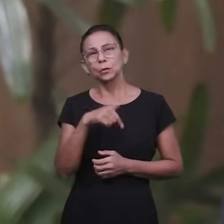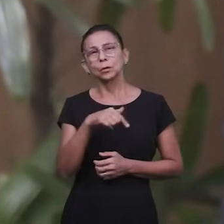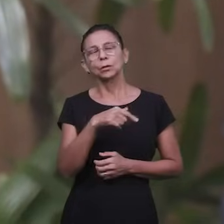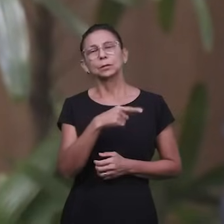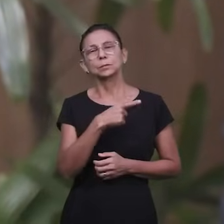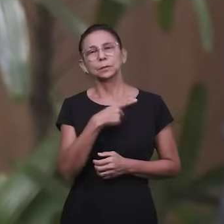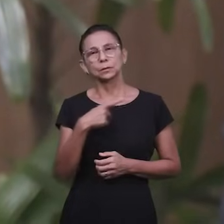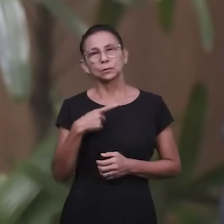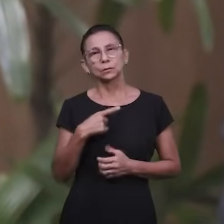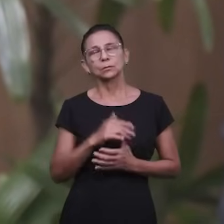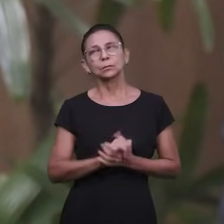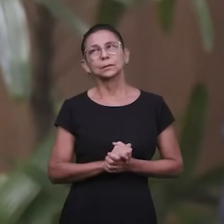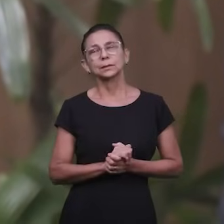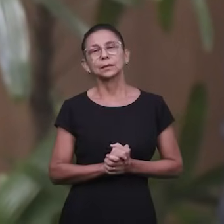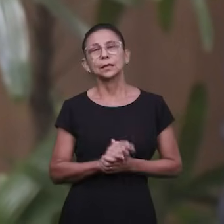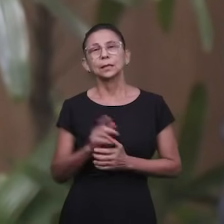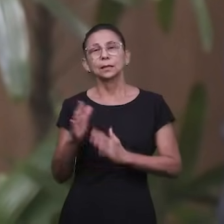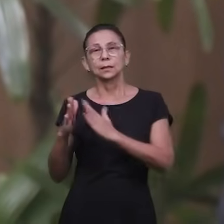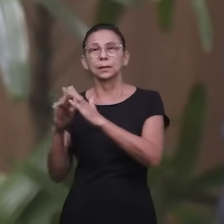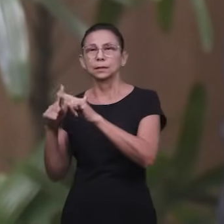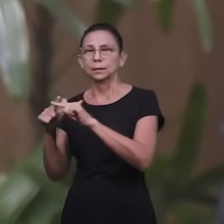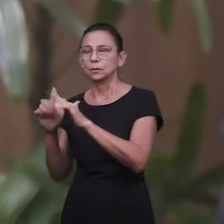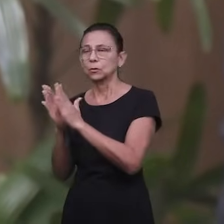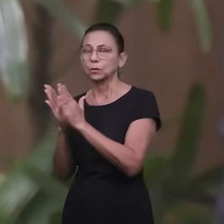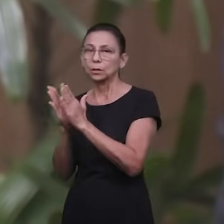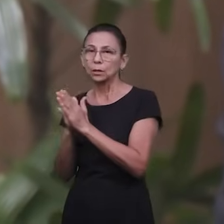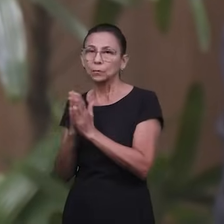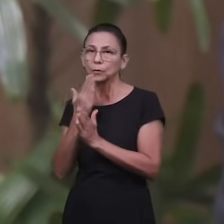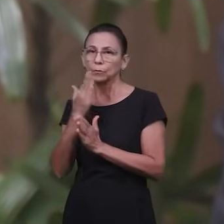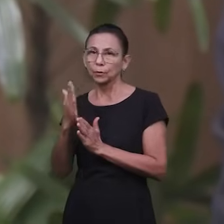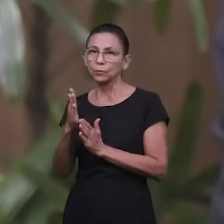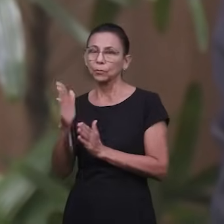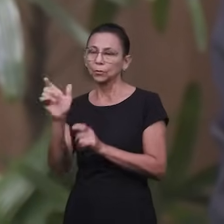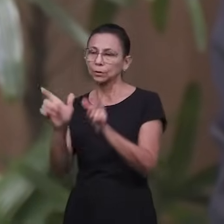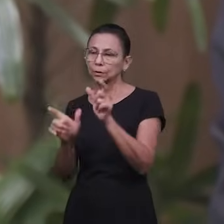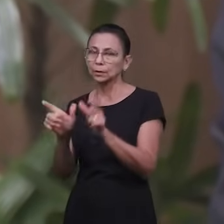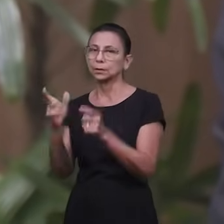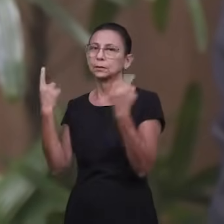ali no 0800 a gente tem, na verdade, o Senhor tem nos dado uma comunhão